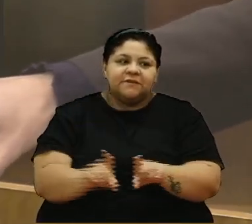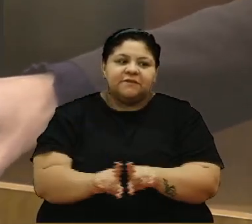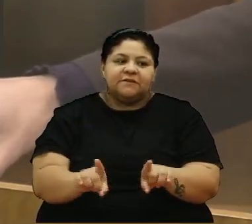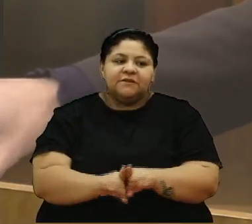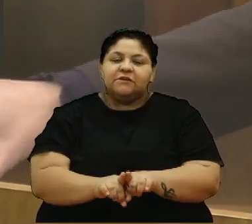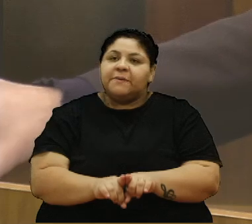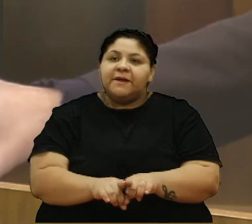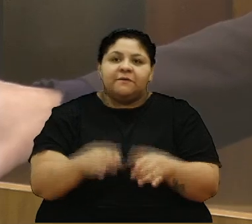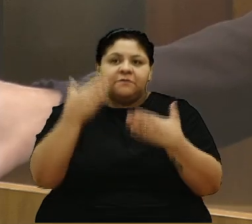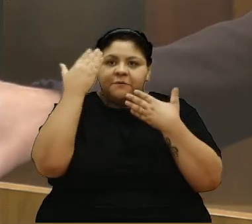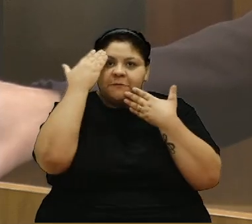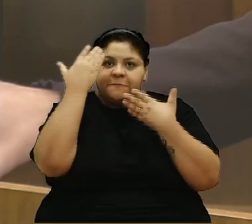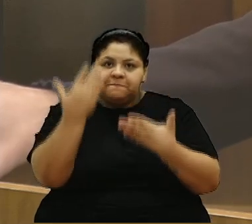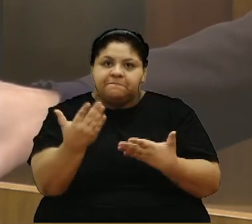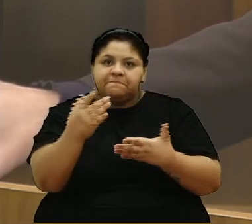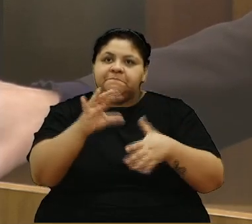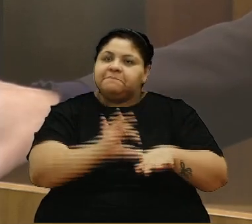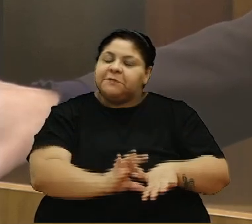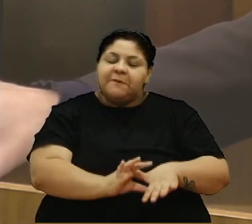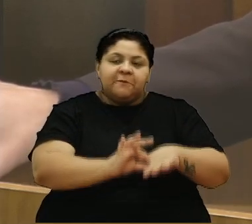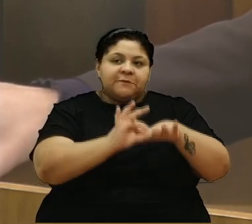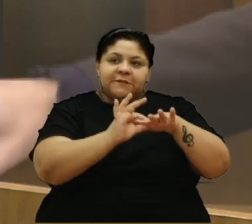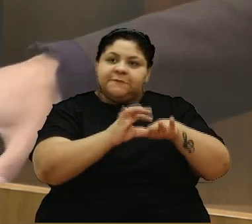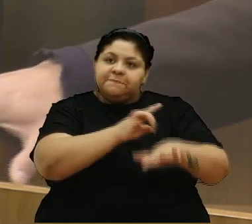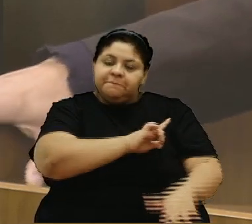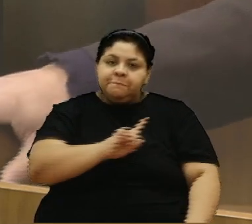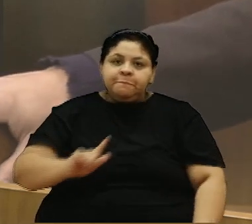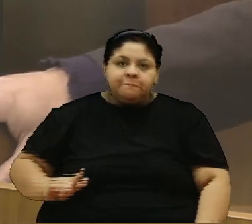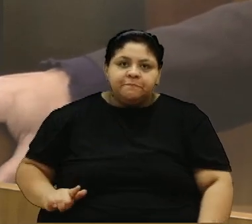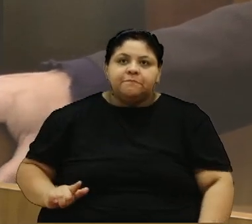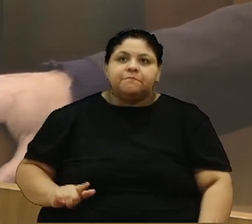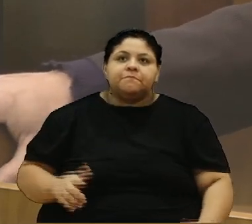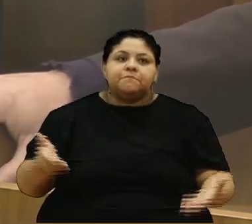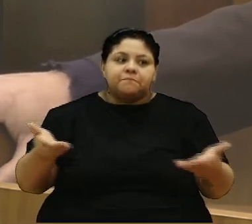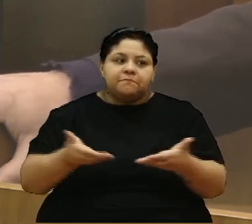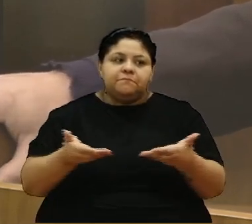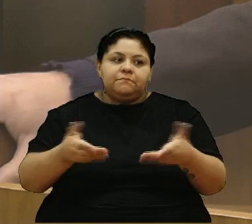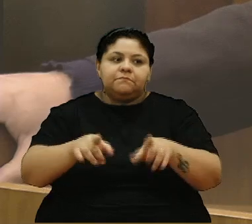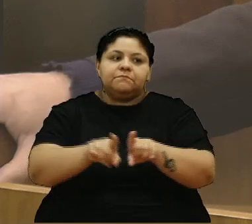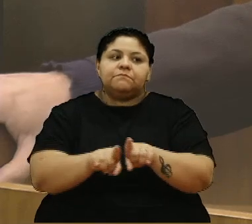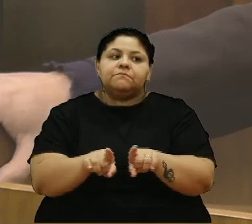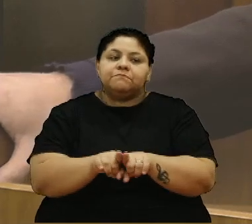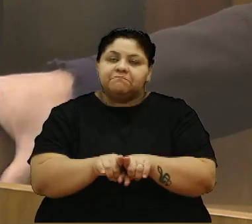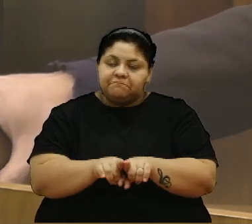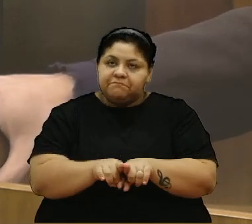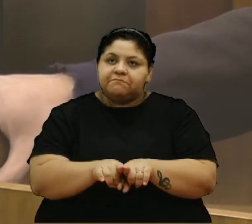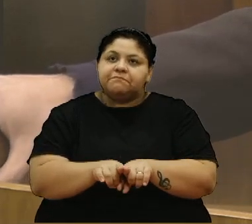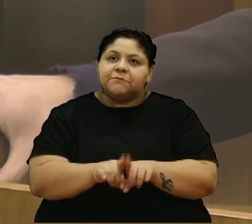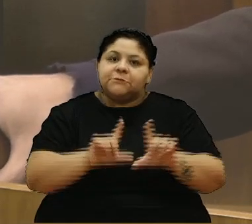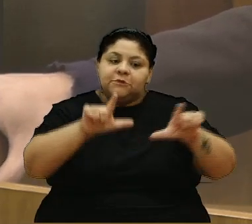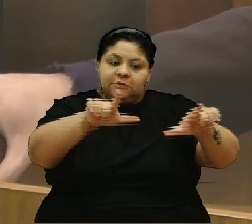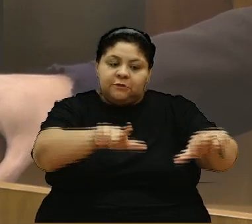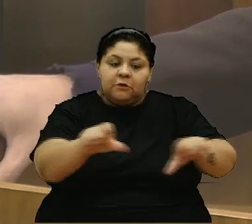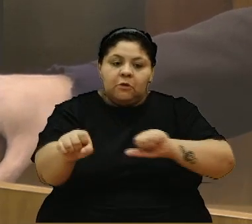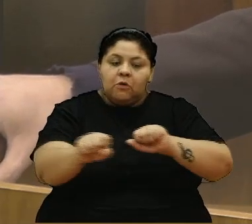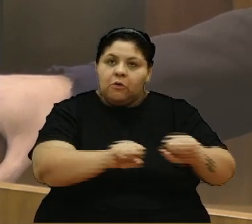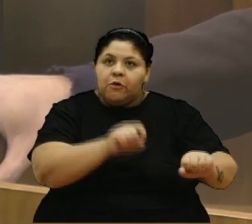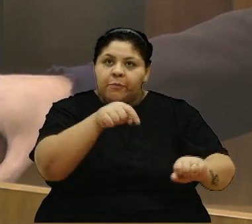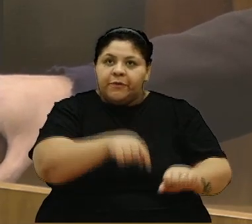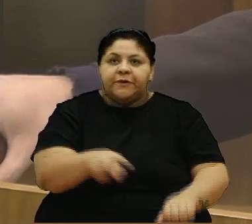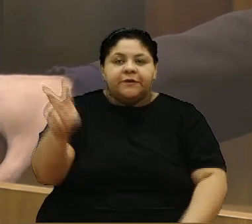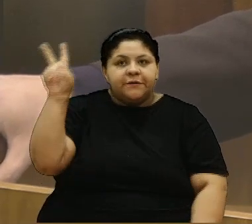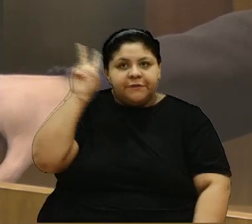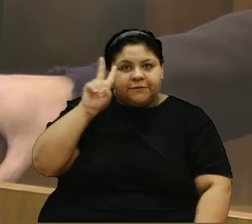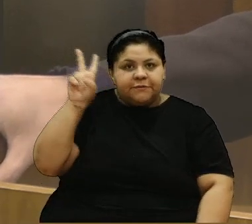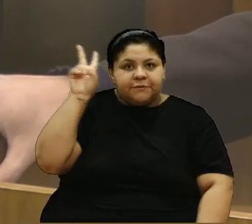quero agradecer o nosso líder de governo, Daniel Santos, do qual fez o meio-campo para a gente poder, nessa segunda-feira, a gente